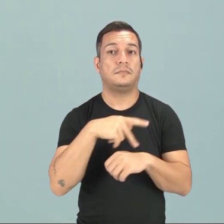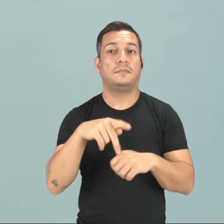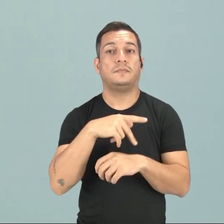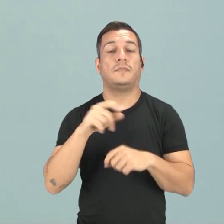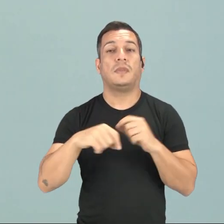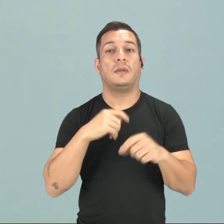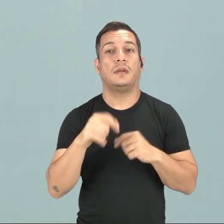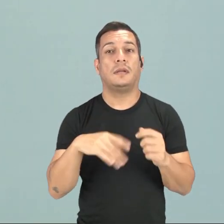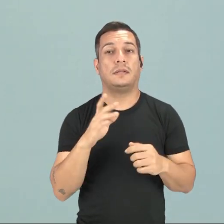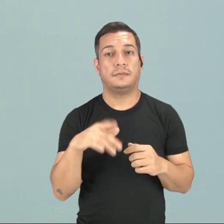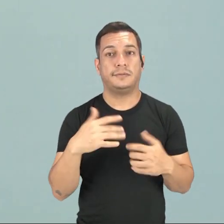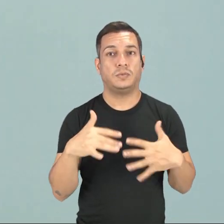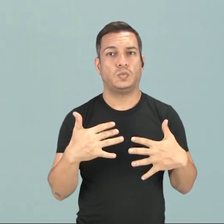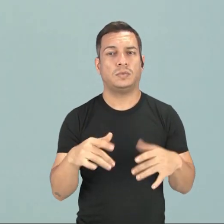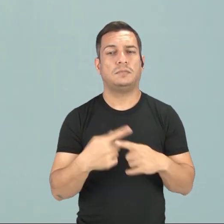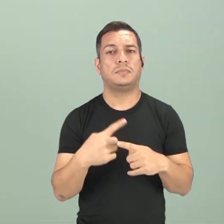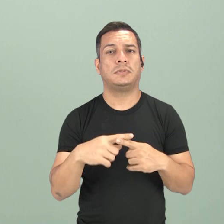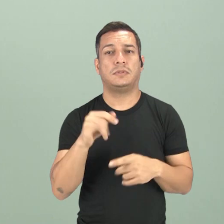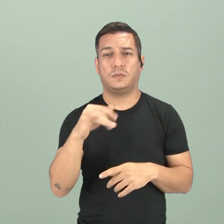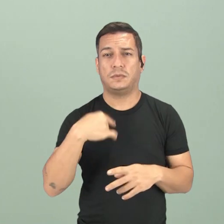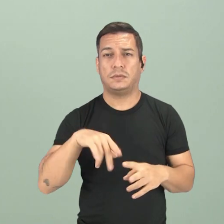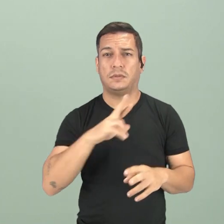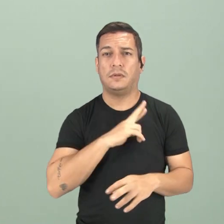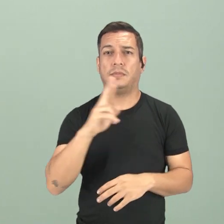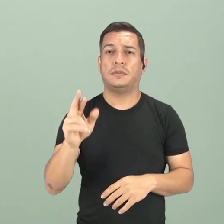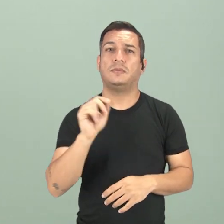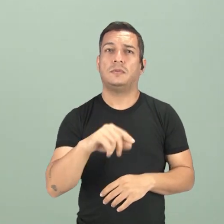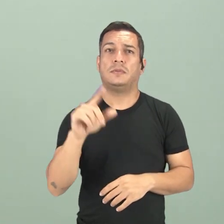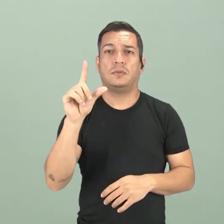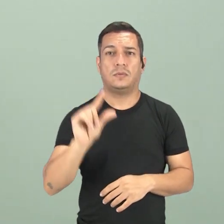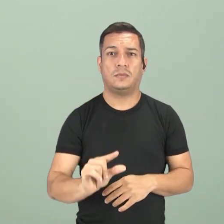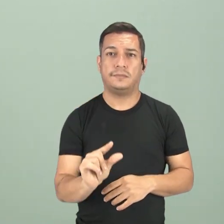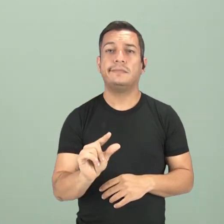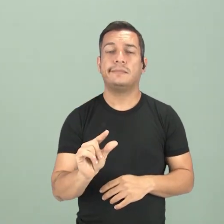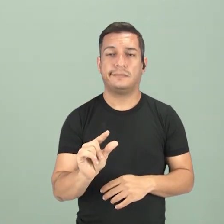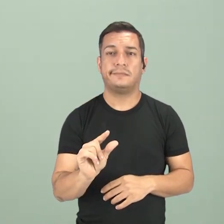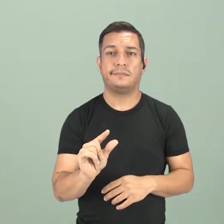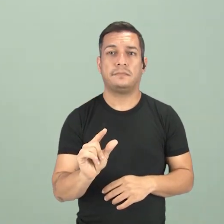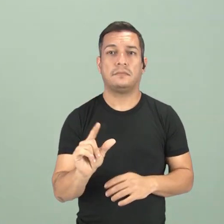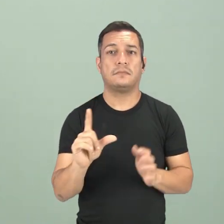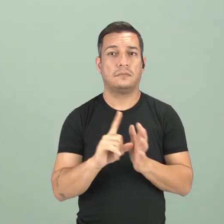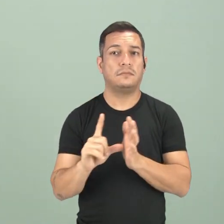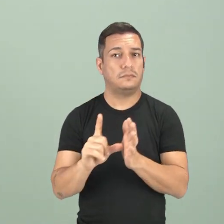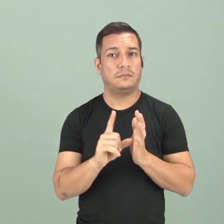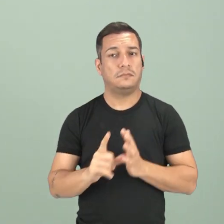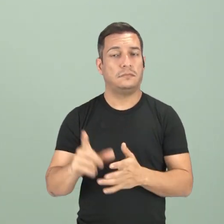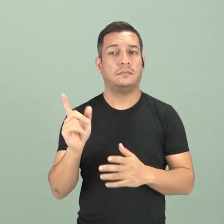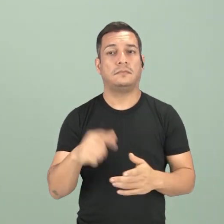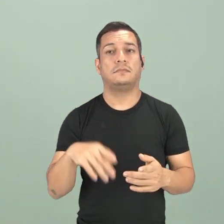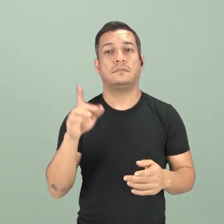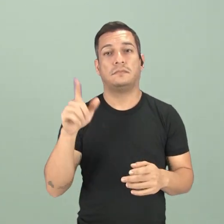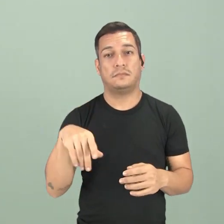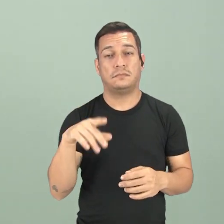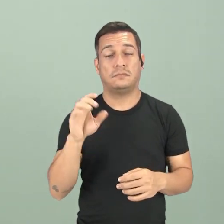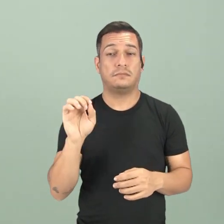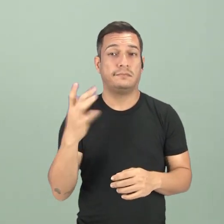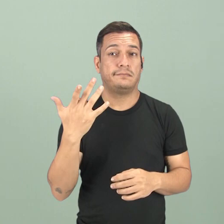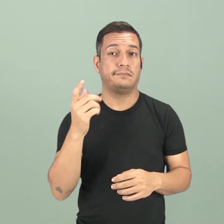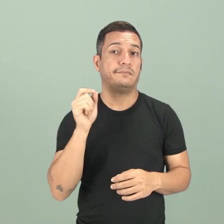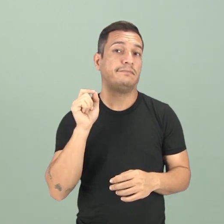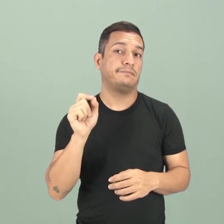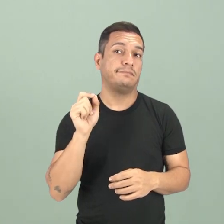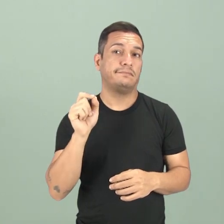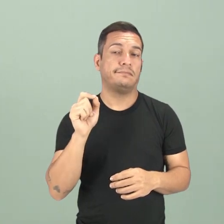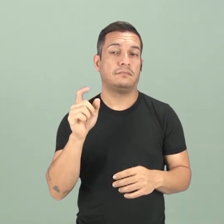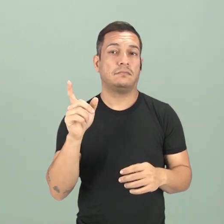são temerosos, porque se você representa a menor fatia do mercado, então a tendência é que